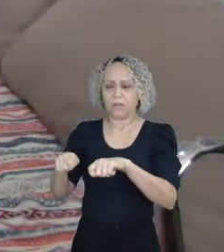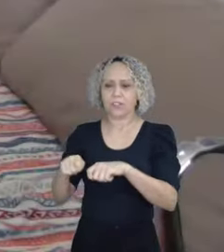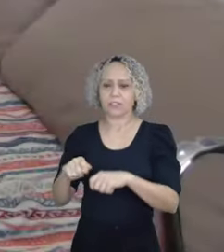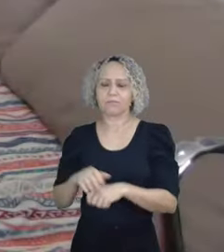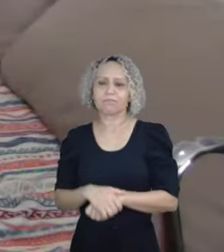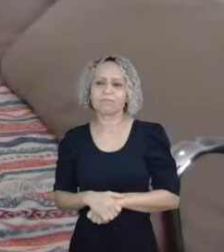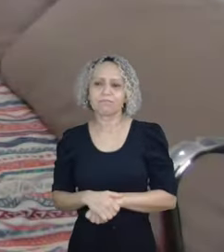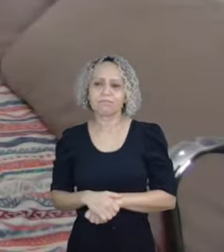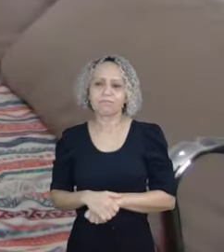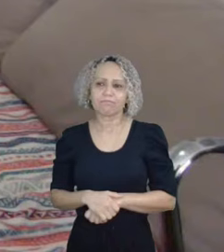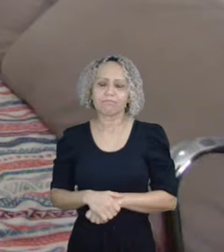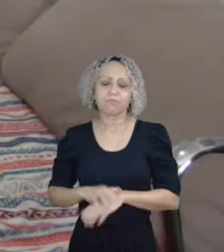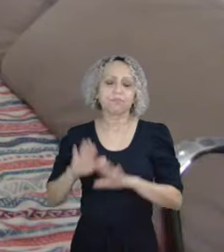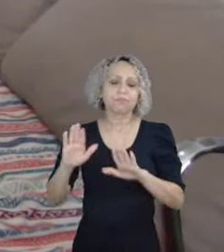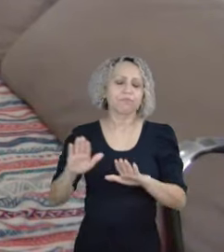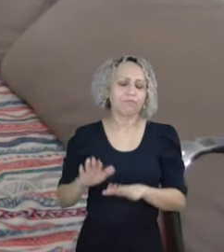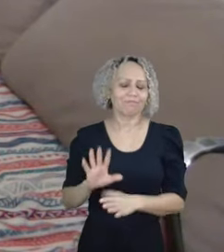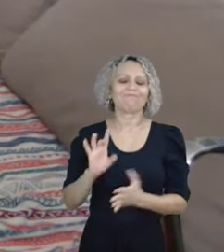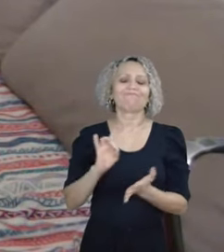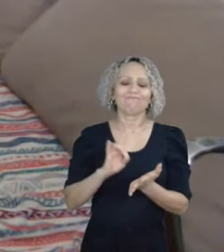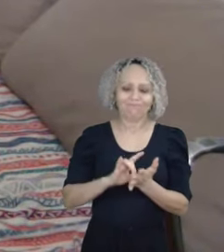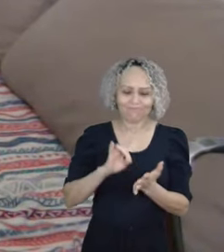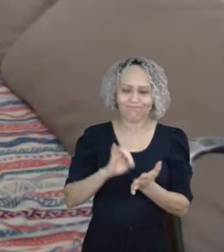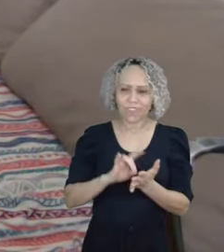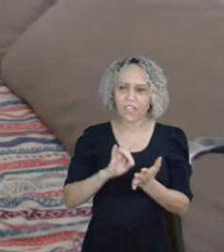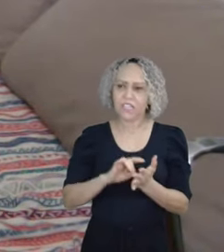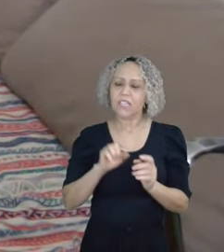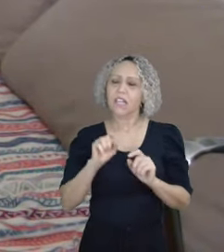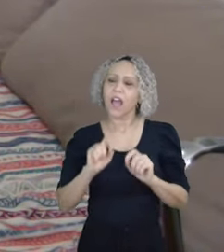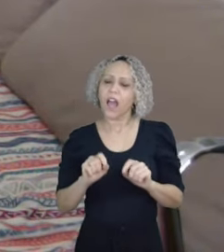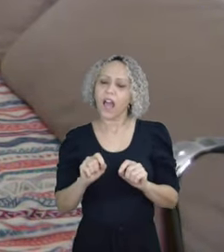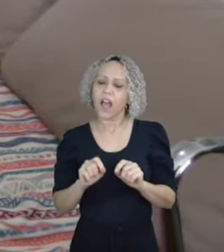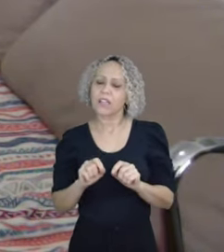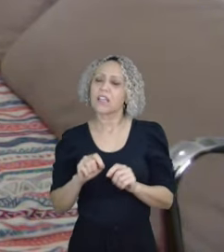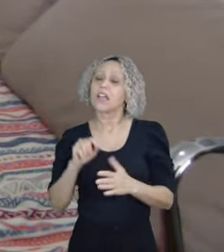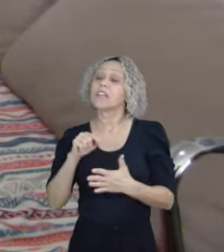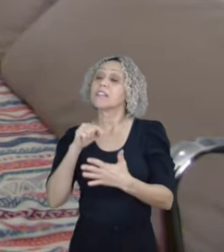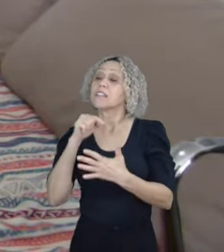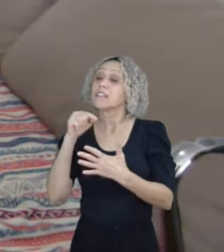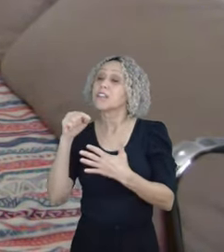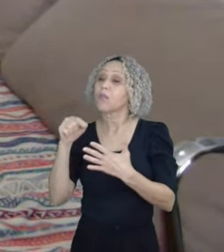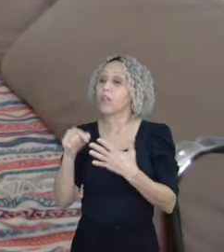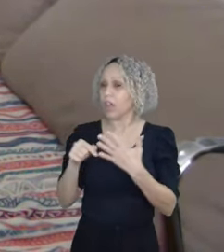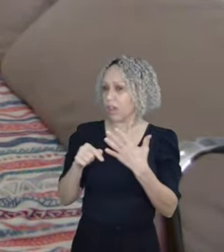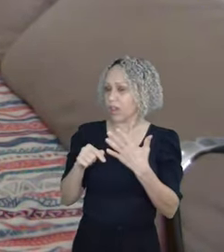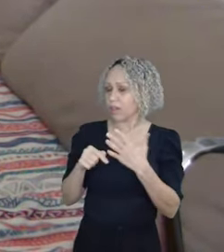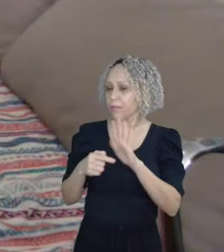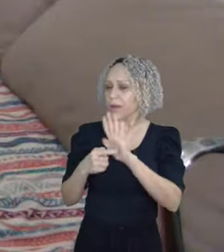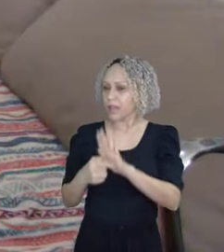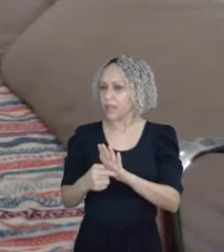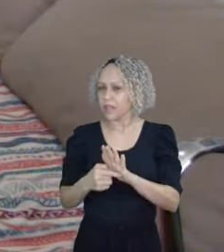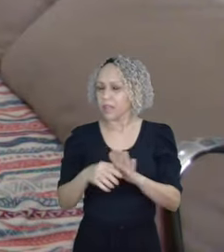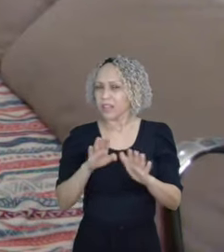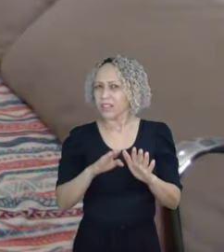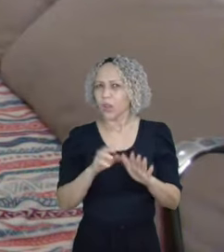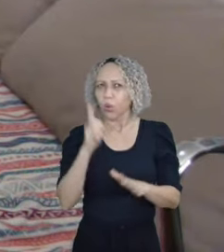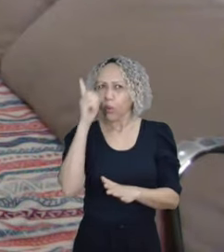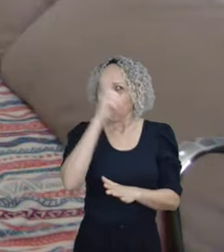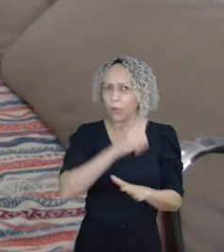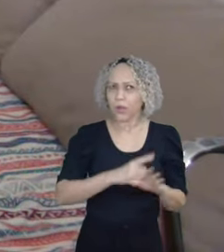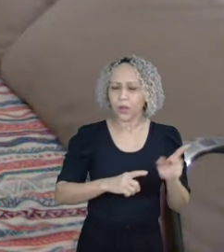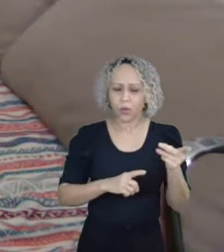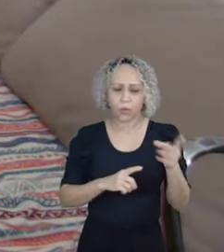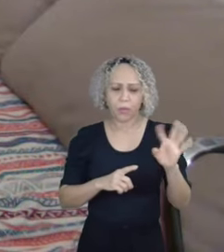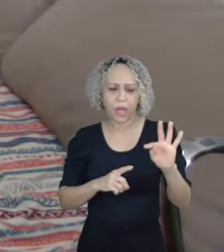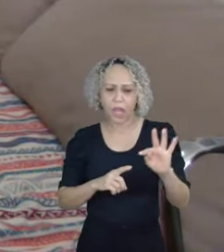Exatamente, Amanda. Aliás, esse é um dos pontos que aparecem na nota que foi divulgada pelo PT, ainda no domingo, né,